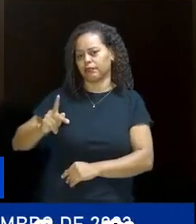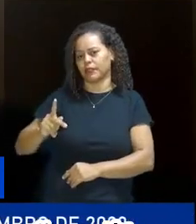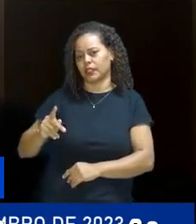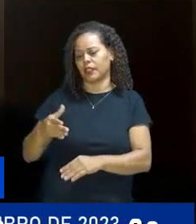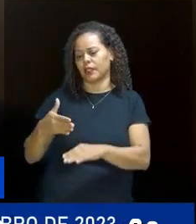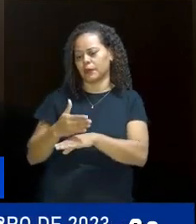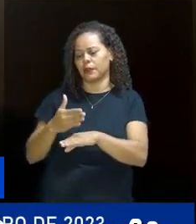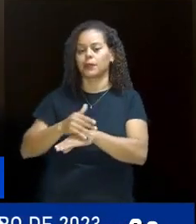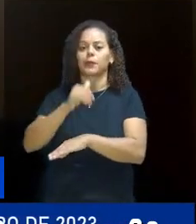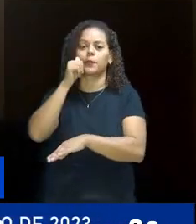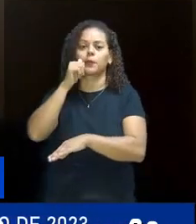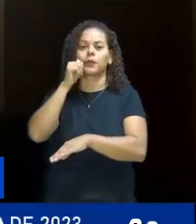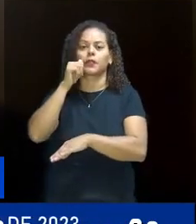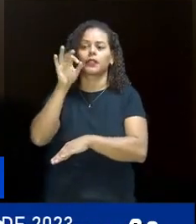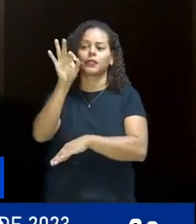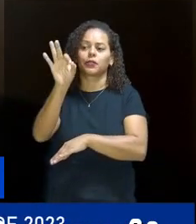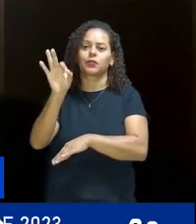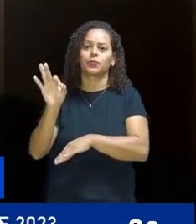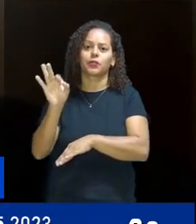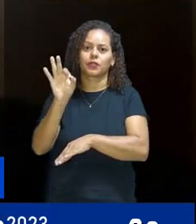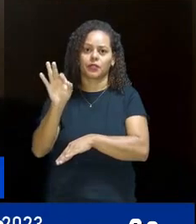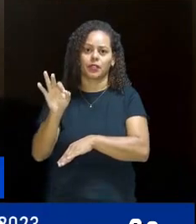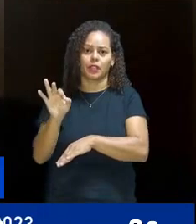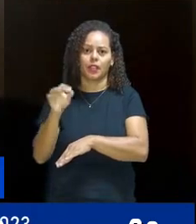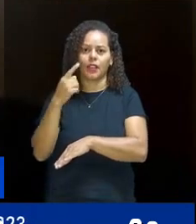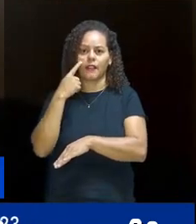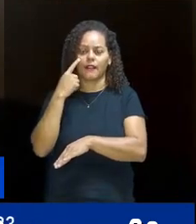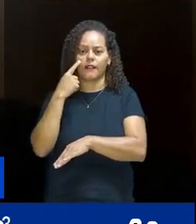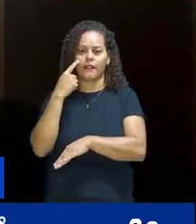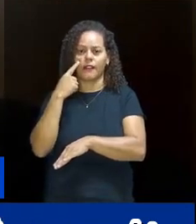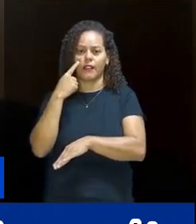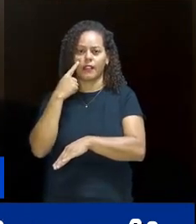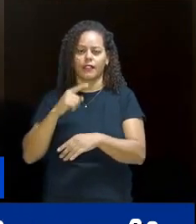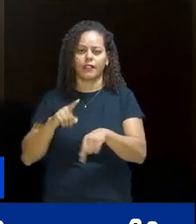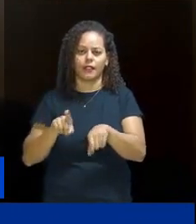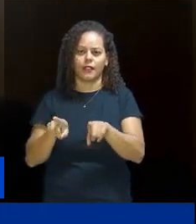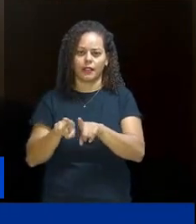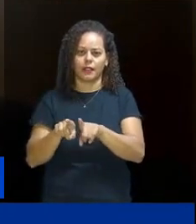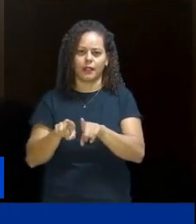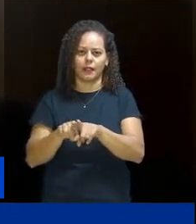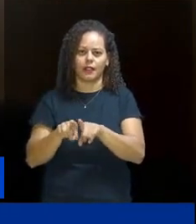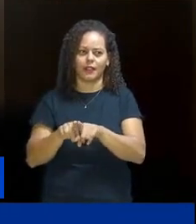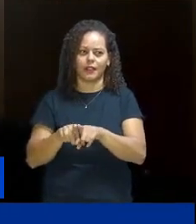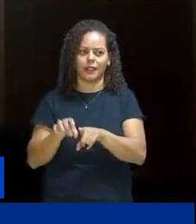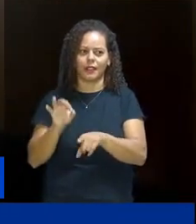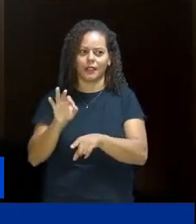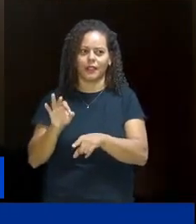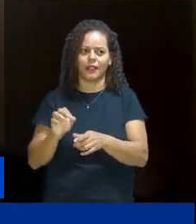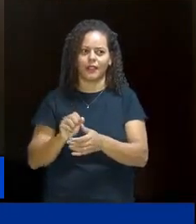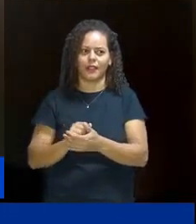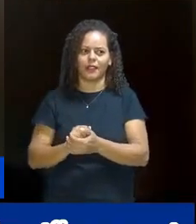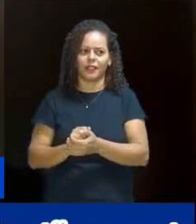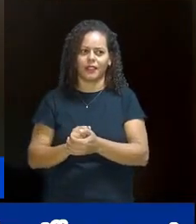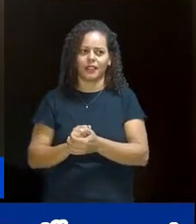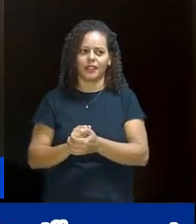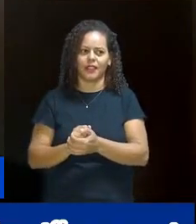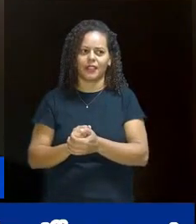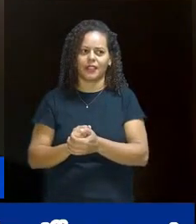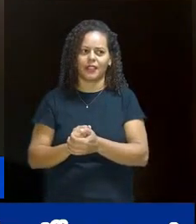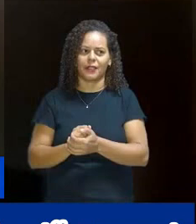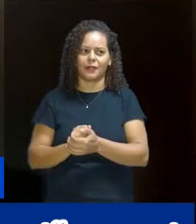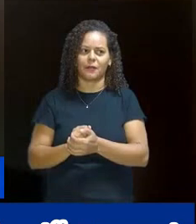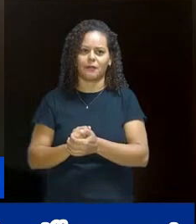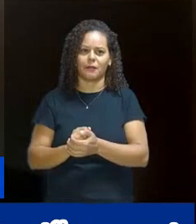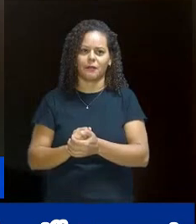participação política das mulheres, referentes ao percentual mínimo não aplicado no exercício financeiro de 2022. Pois bem,